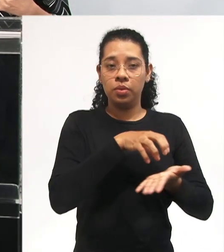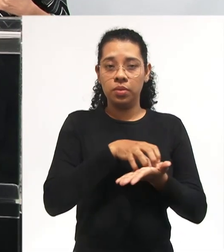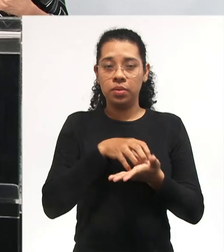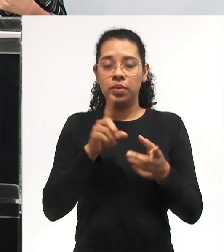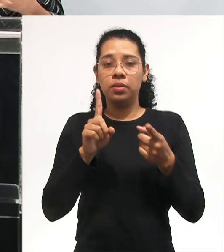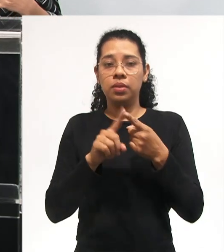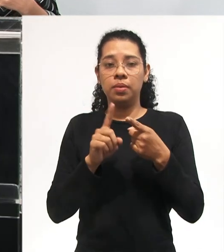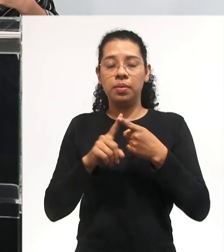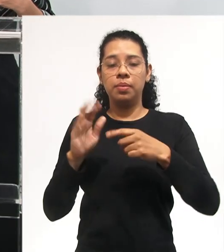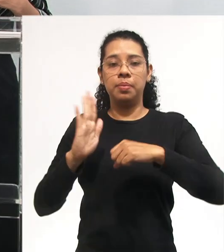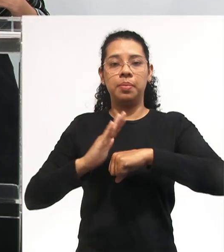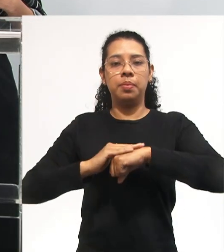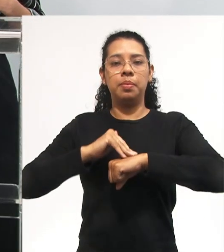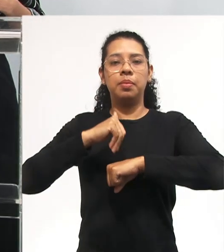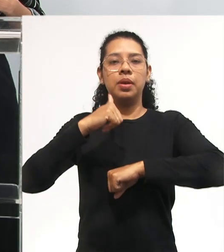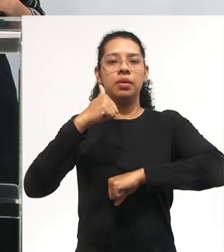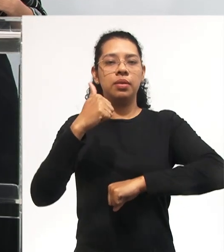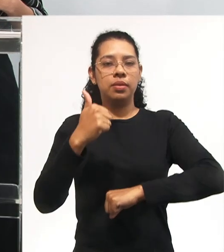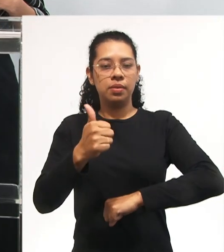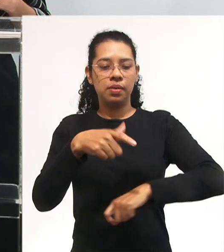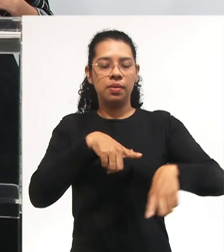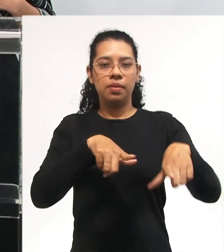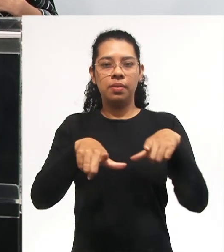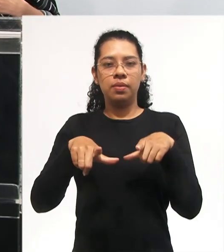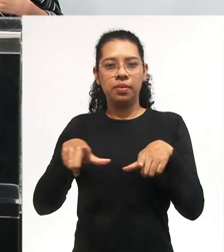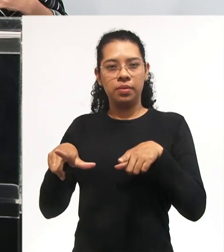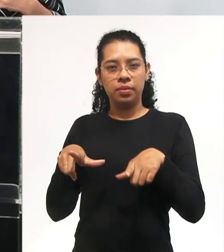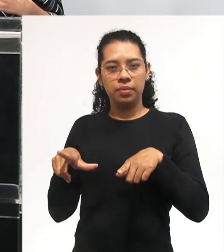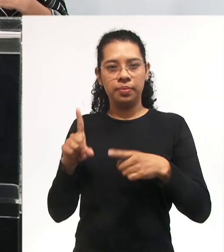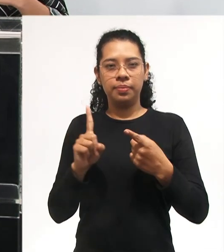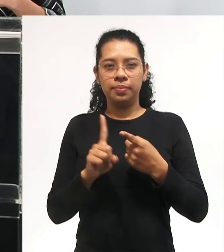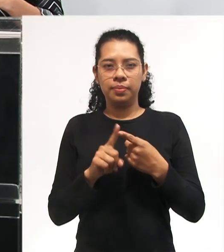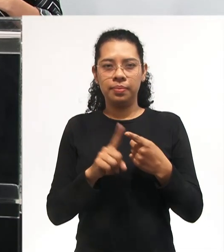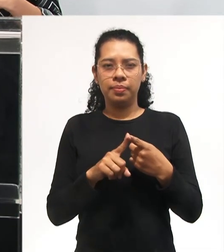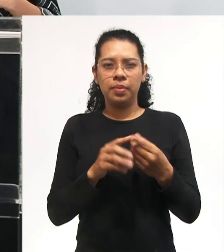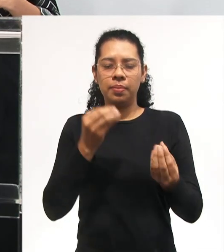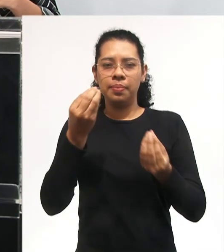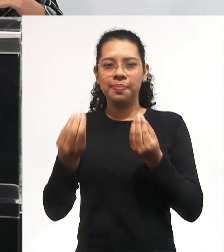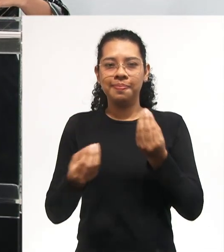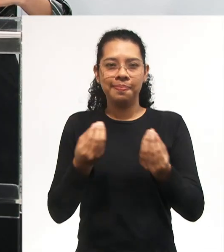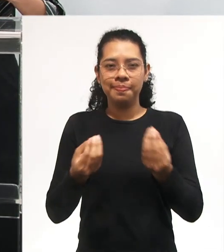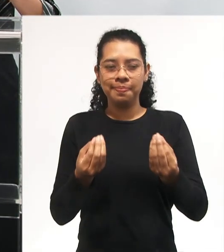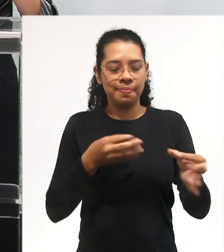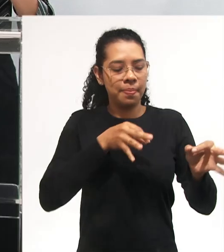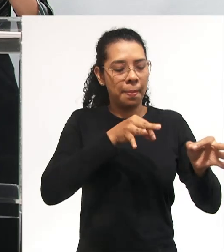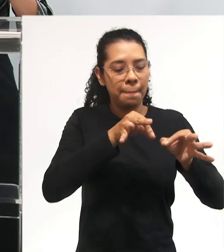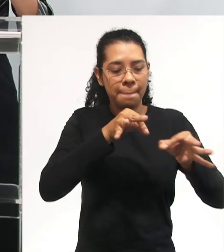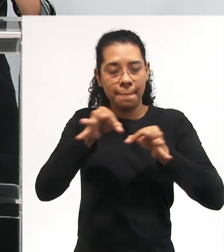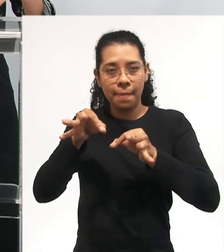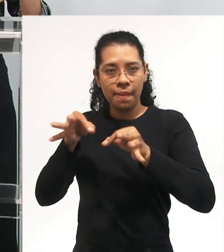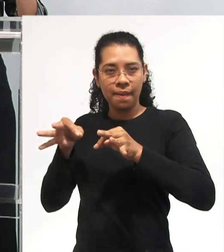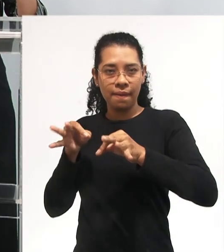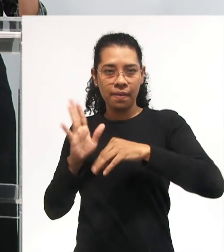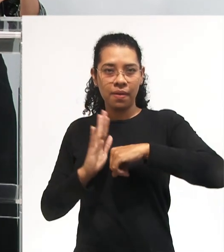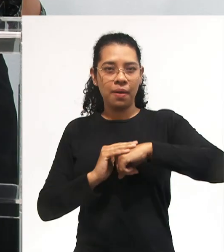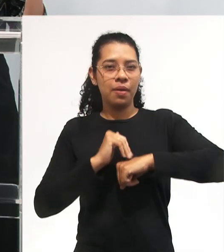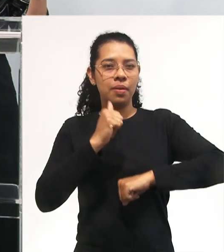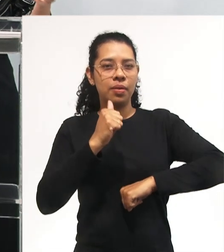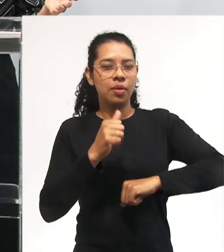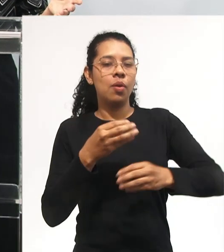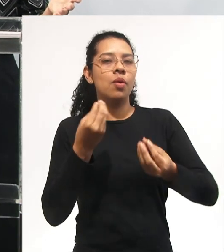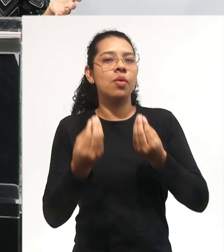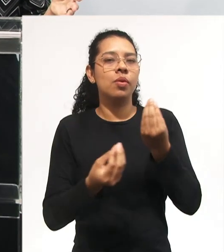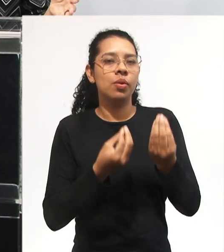no trabalho, sobre como organizar melhor, sobre como fazer com que as pessoas possam